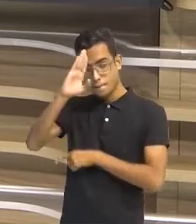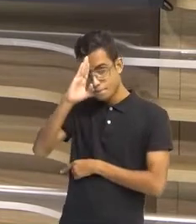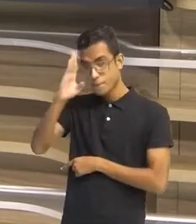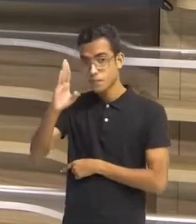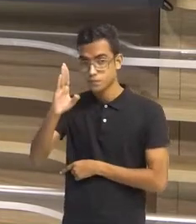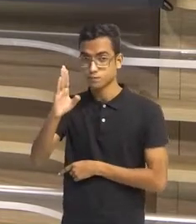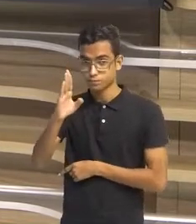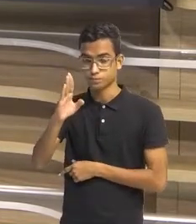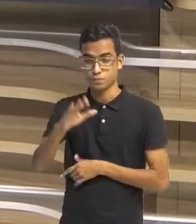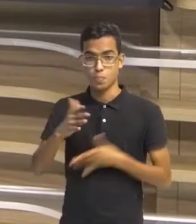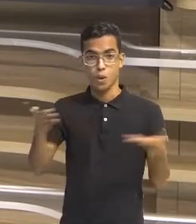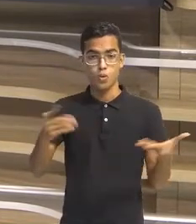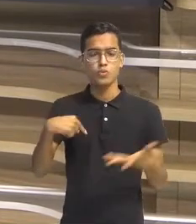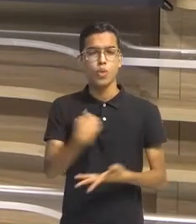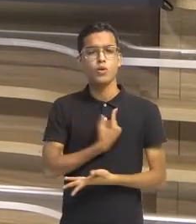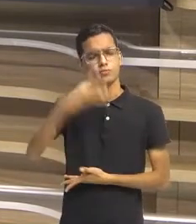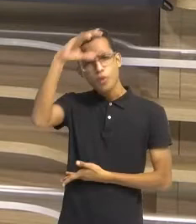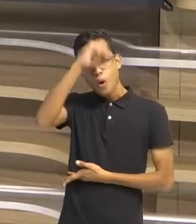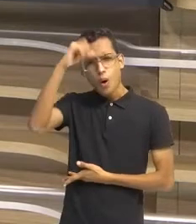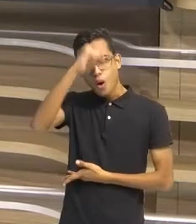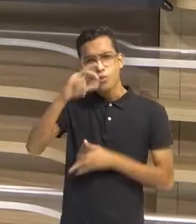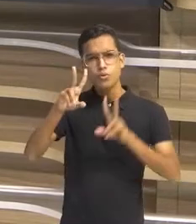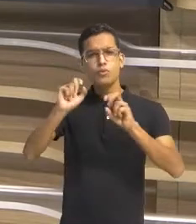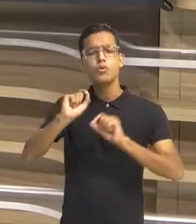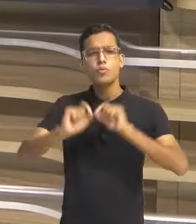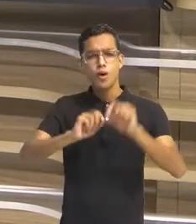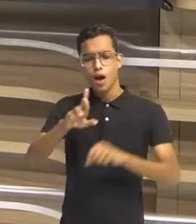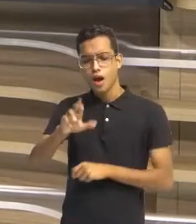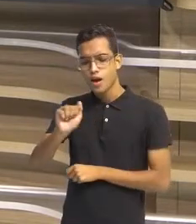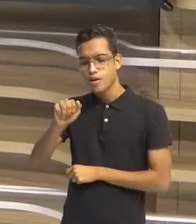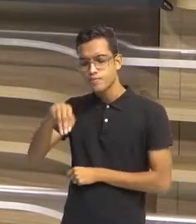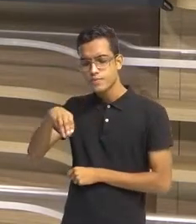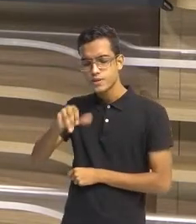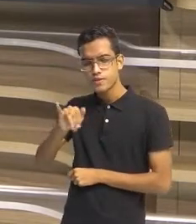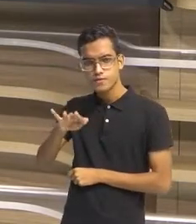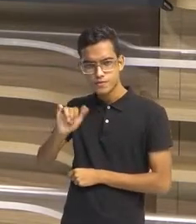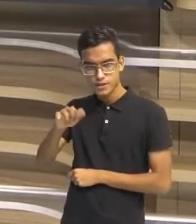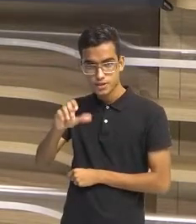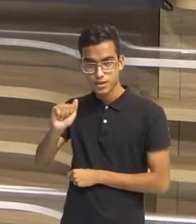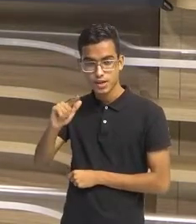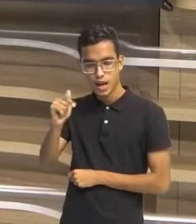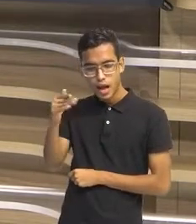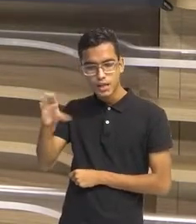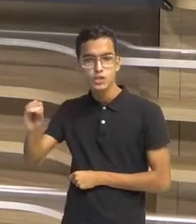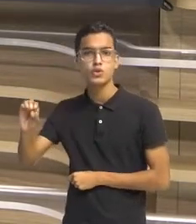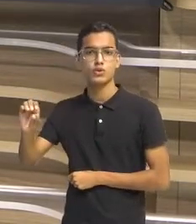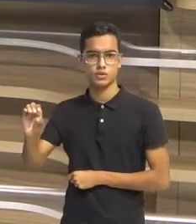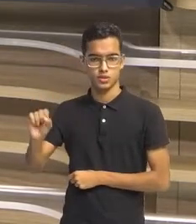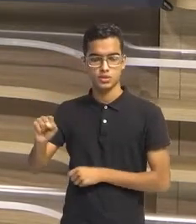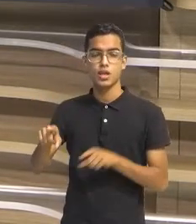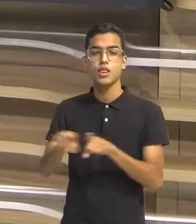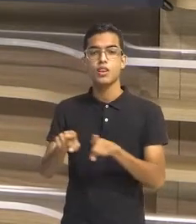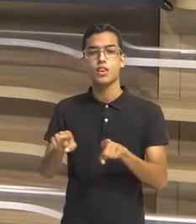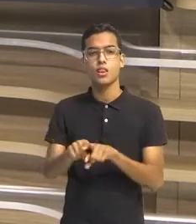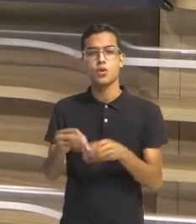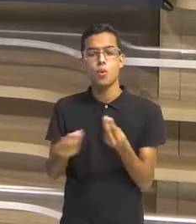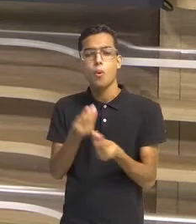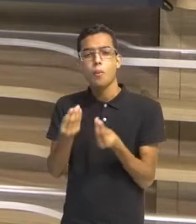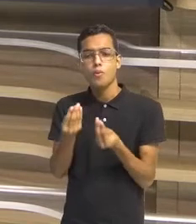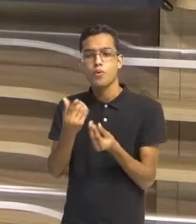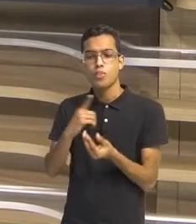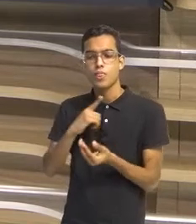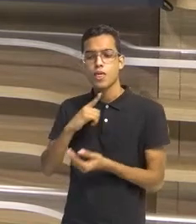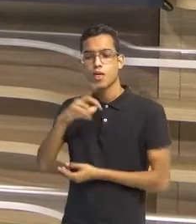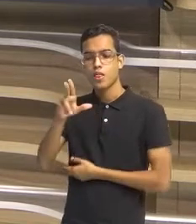Hoje a gente vai conhecer um pouquinho mais sobre as ramificações, como dar nomes para essas cadeias que